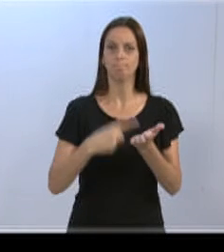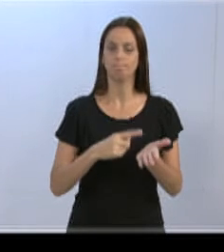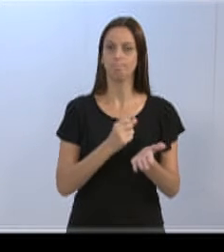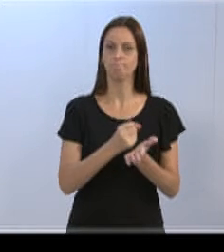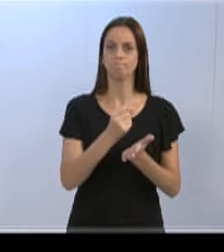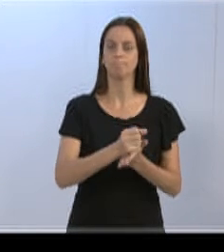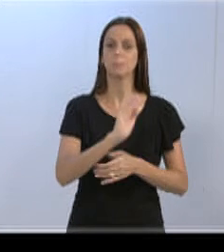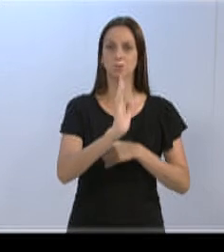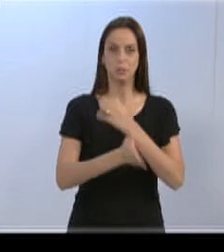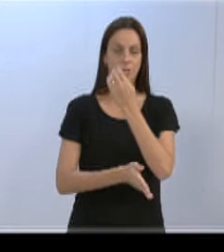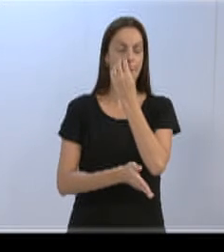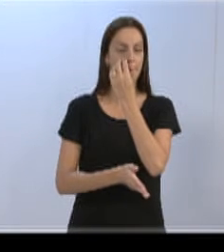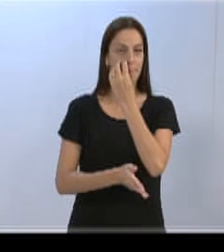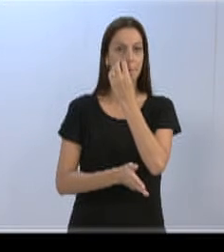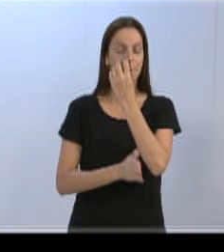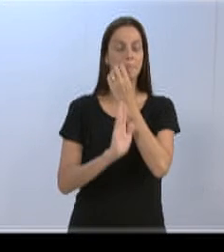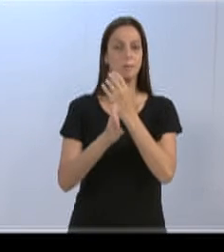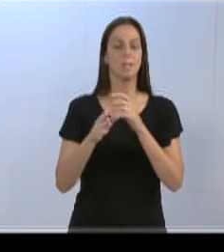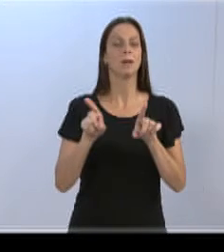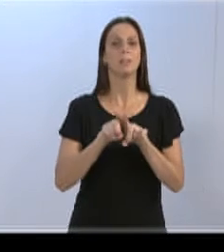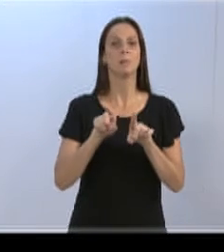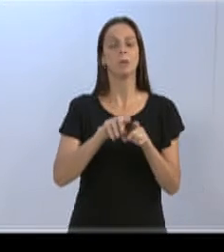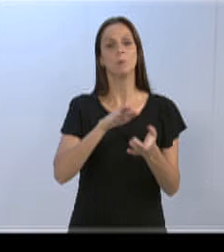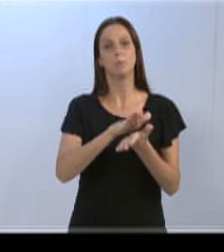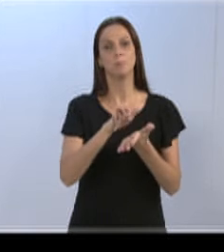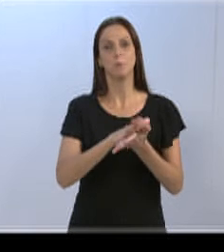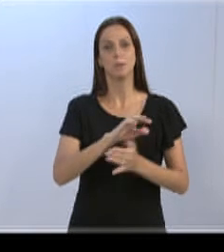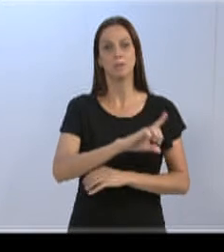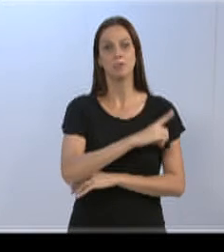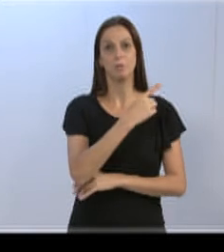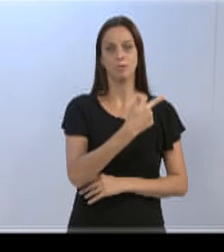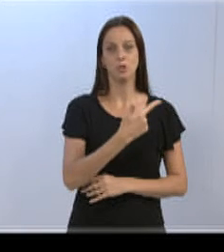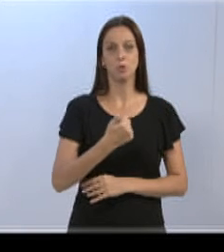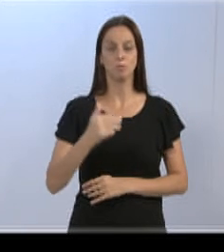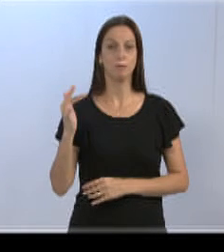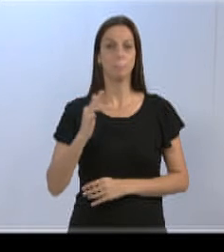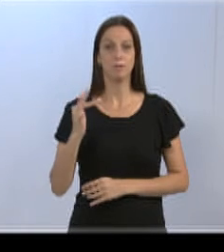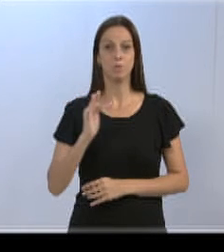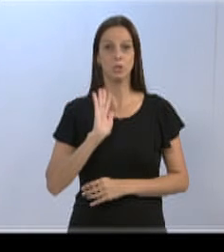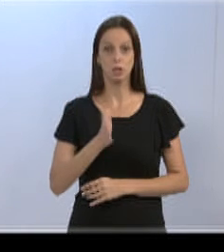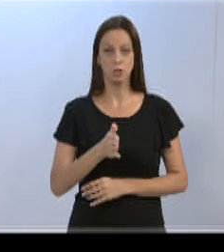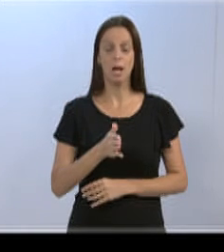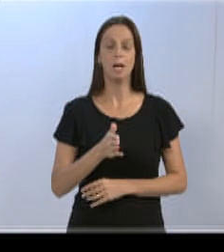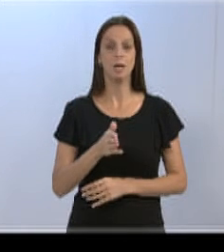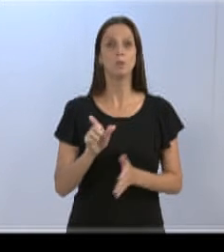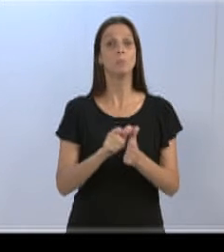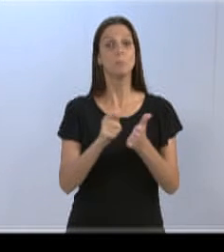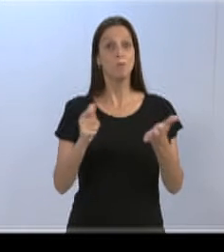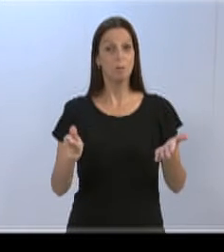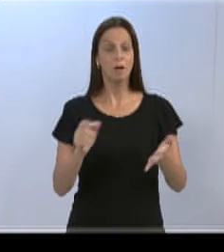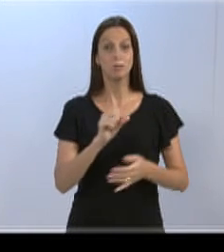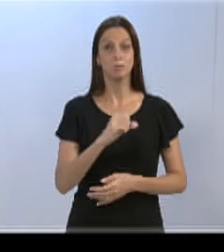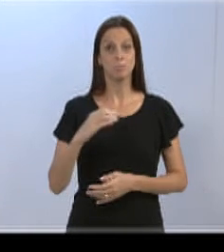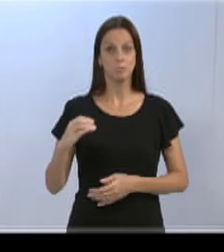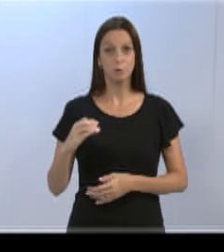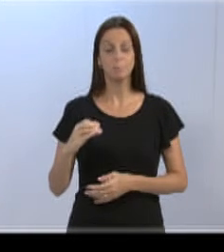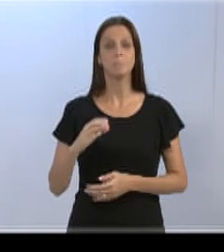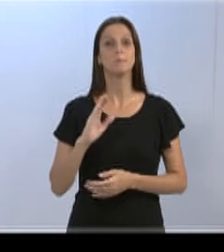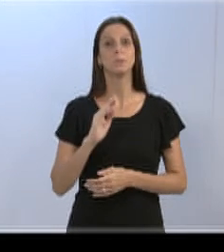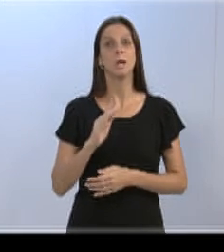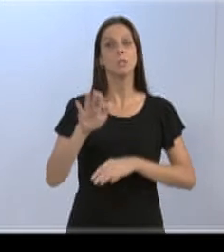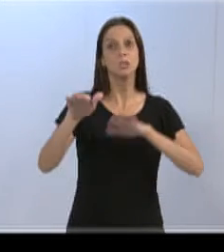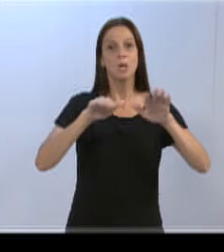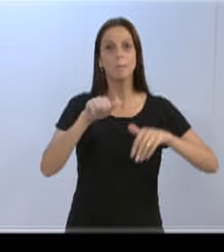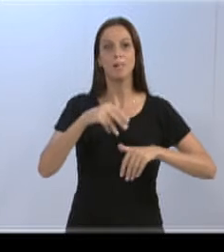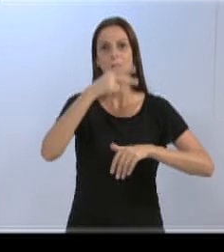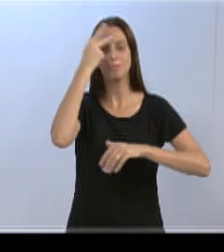vereadores. Já aconteceu a publicação no dia 21 de fevereiro, a publicação no Jornal de Santa Catarina, chamando essa concorrência pública.